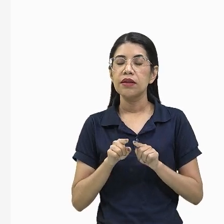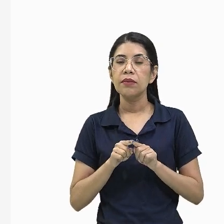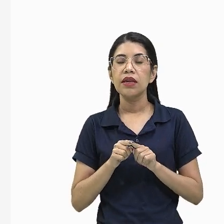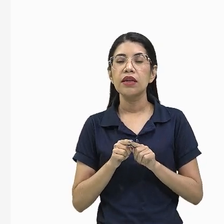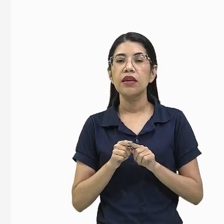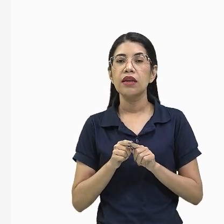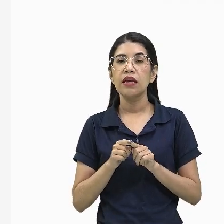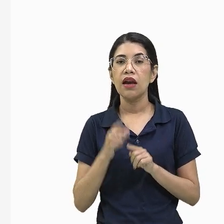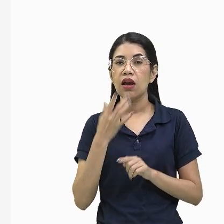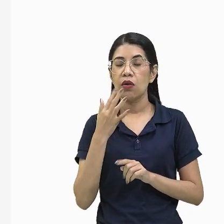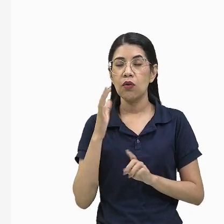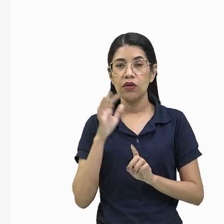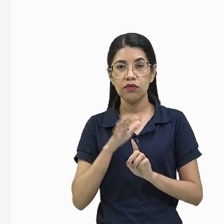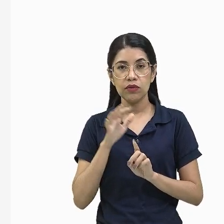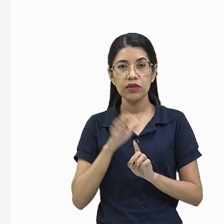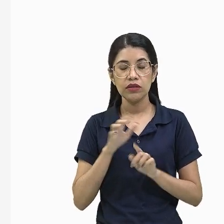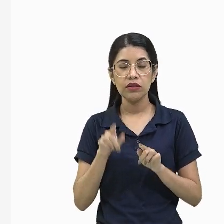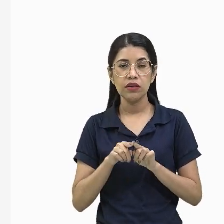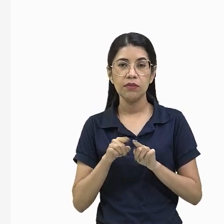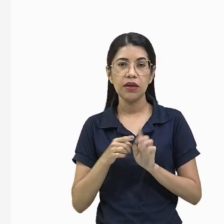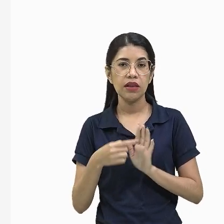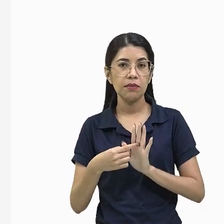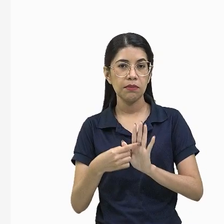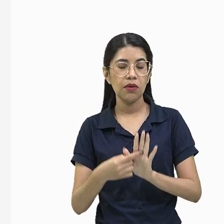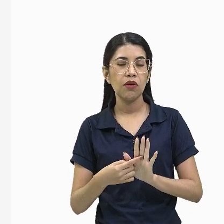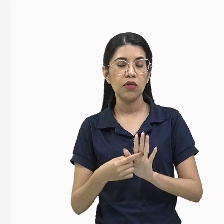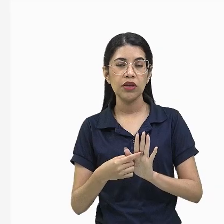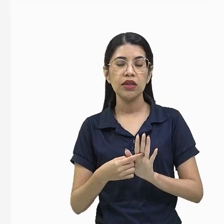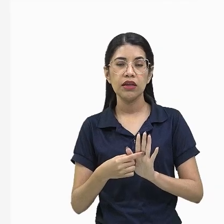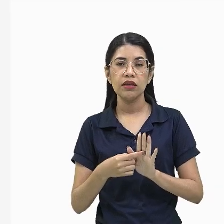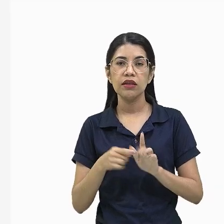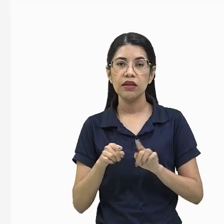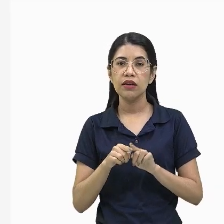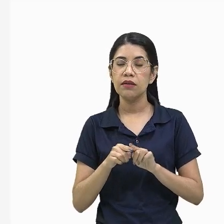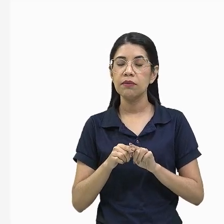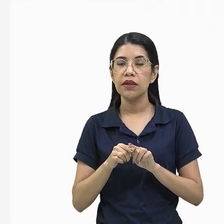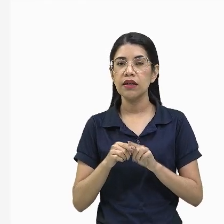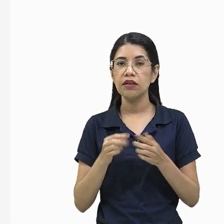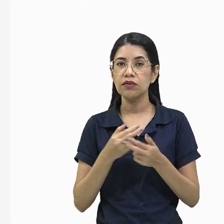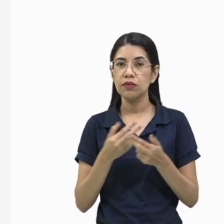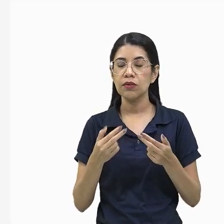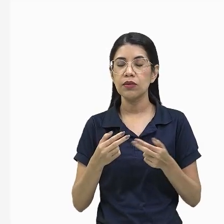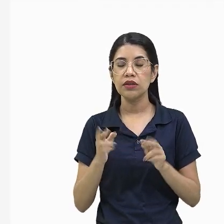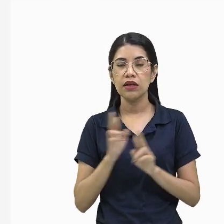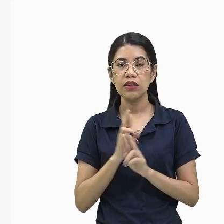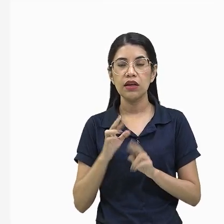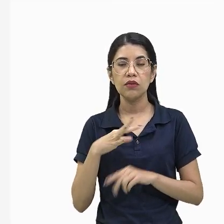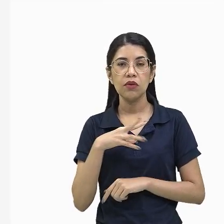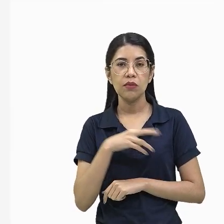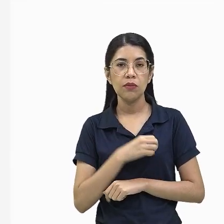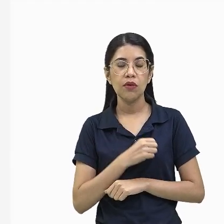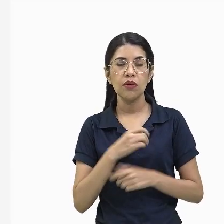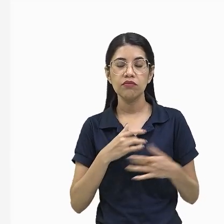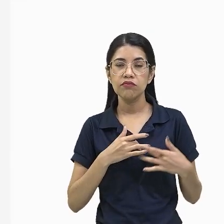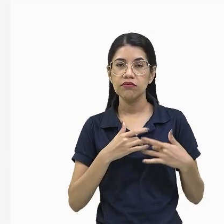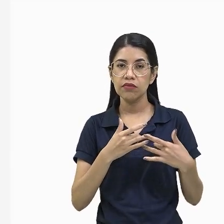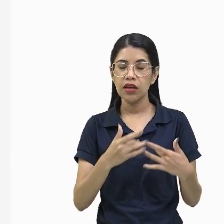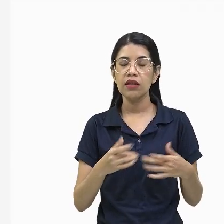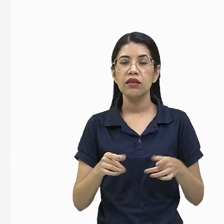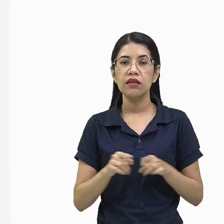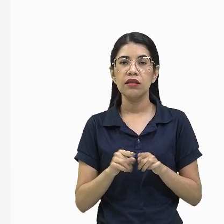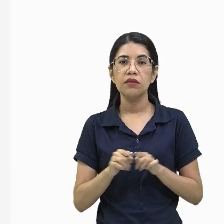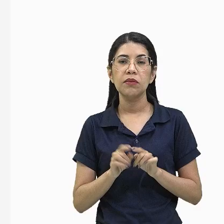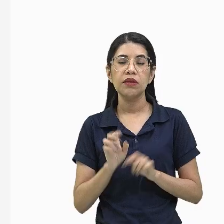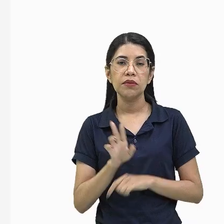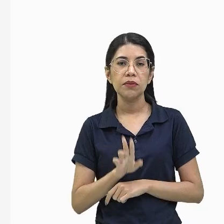influencia bastante, ou seja, transmite mensagem, essa cor relacionada ao sangue, ao ato de amor, e percebam que está